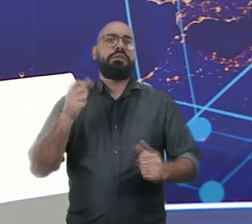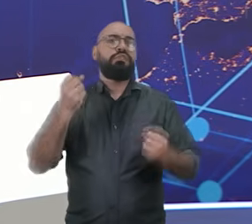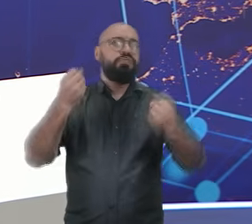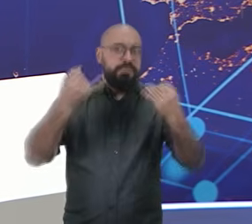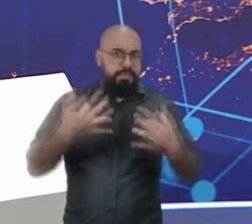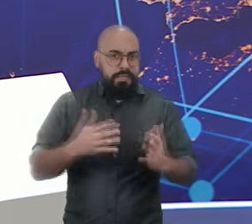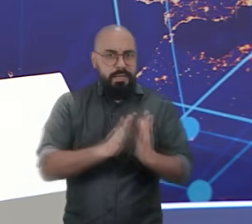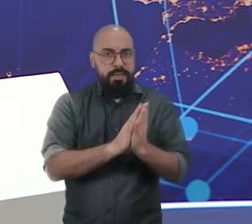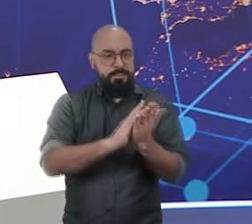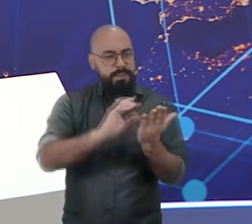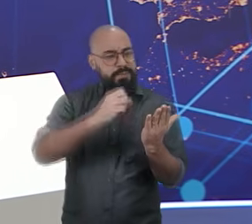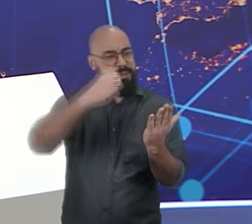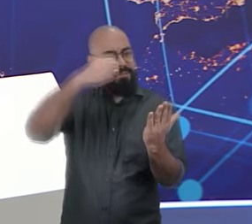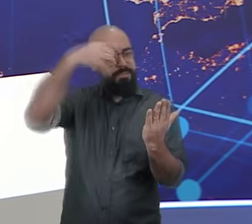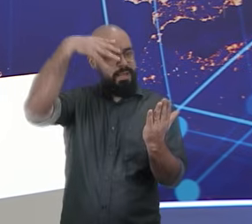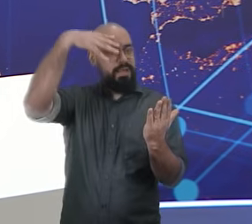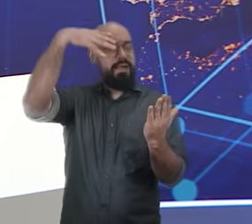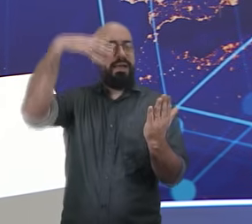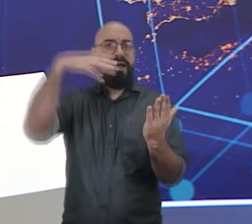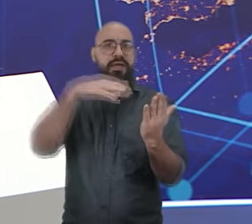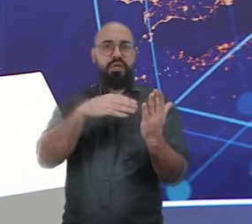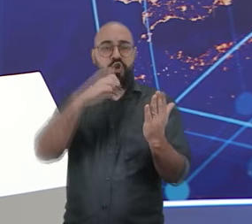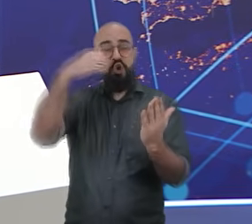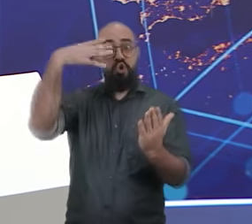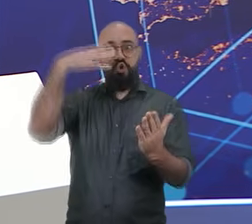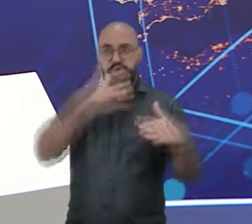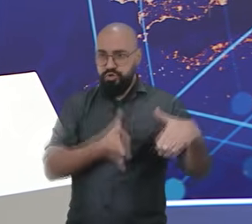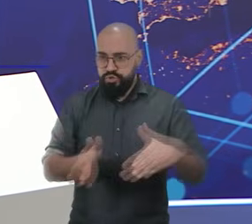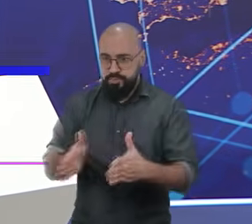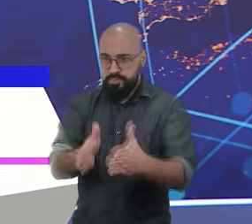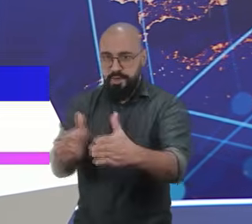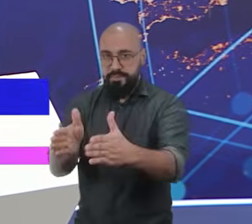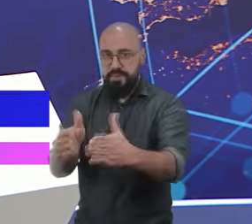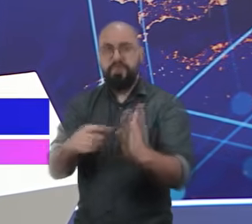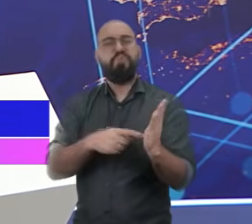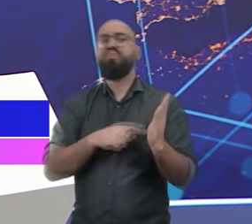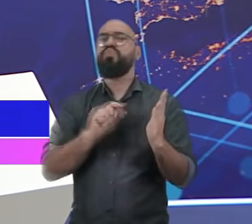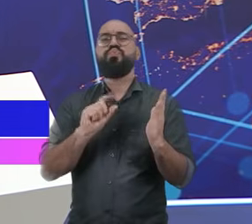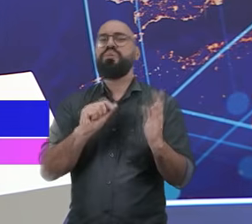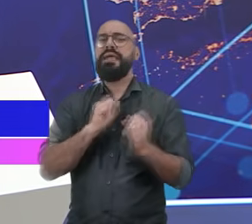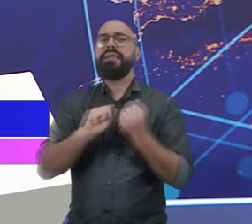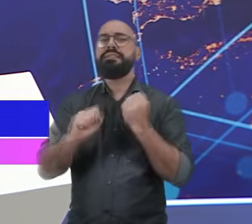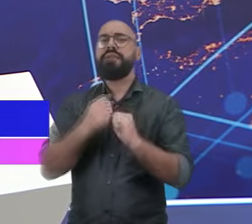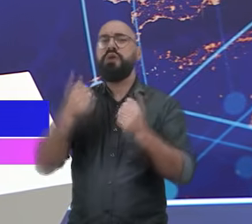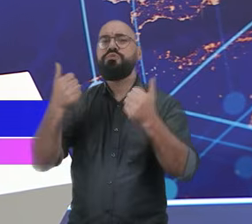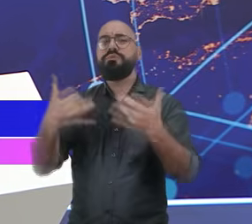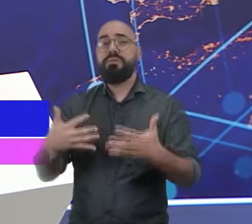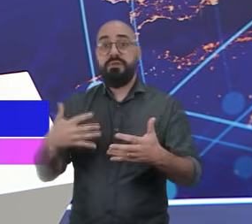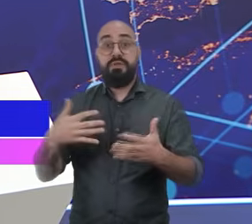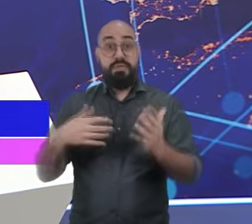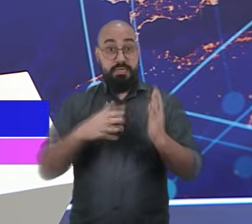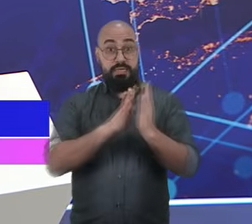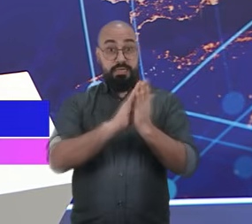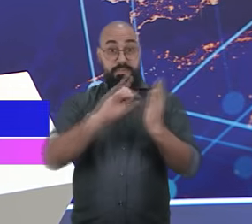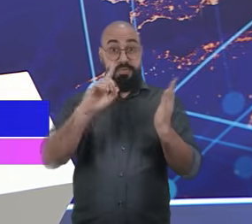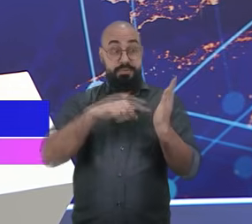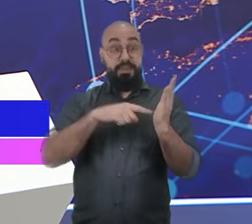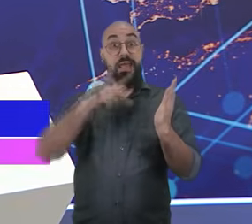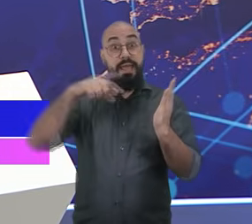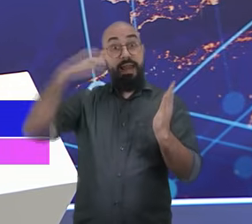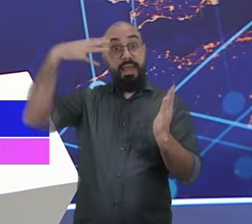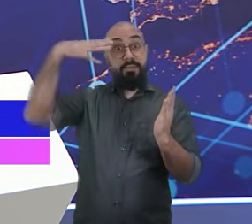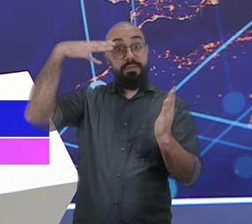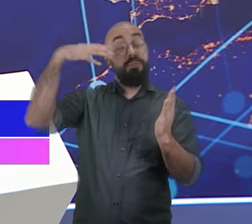palavra e luz para os meus caminhos. O que o salmista está dizendo é que a Bíblia é uma lâmpada, mas ela pode estar acesa